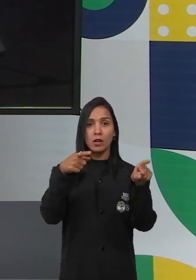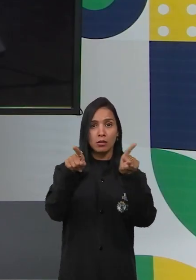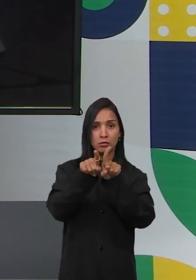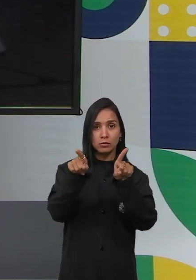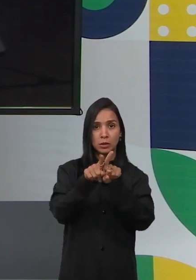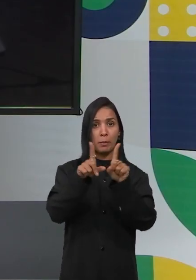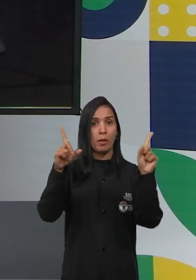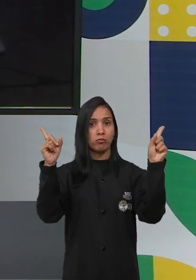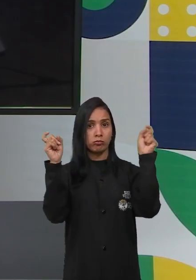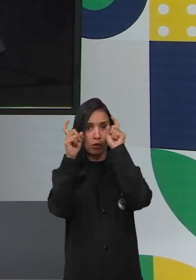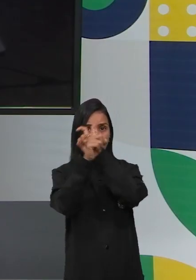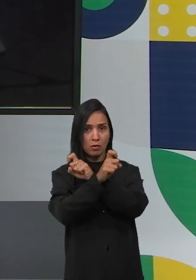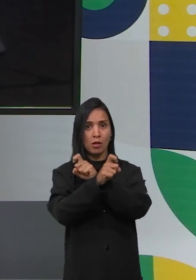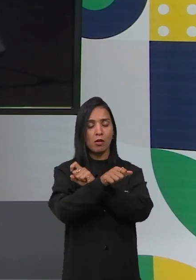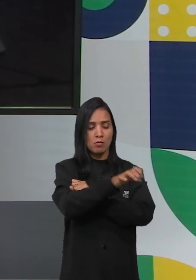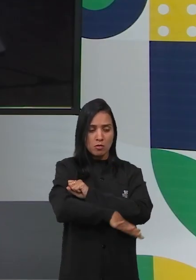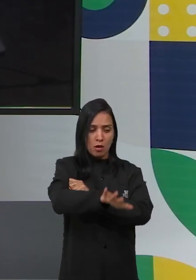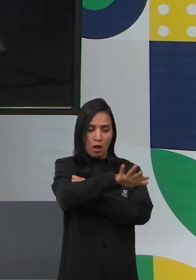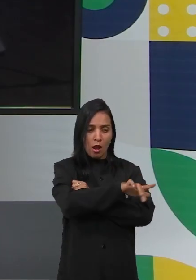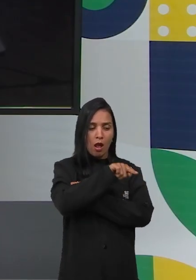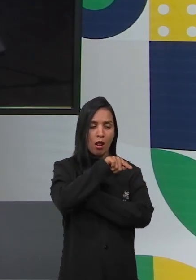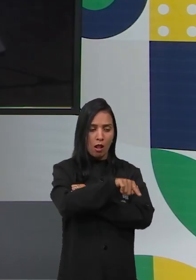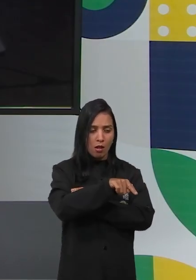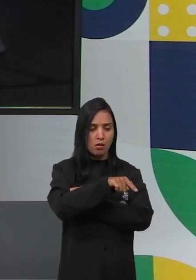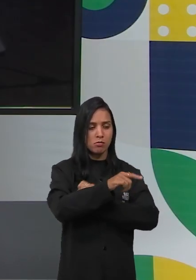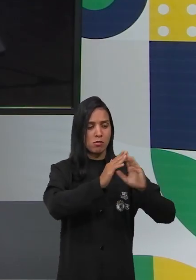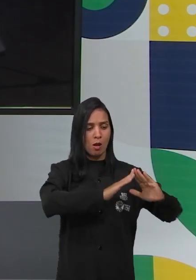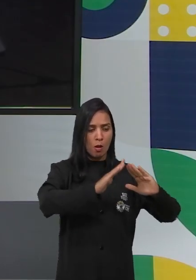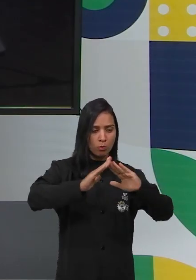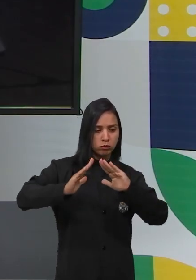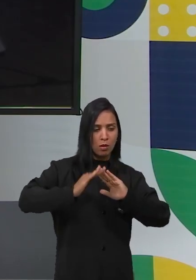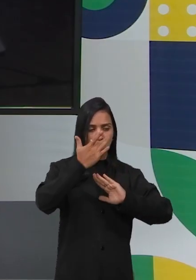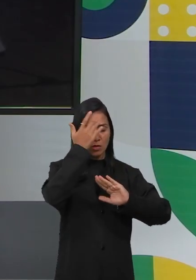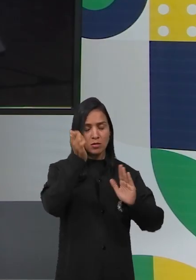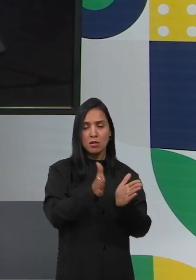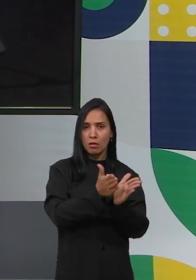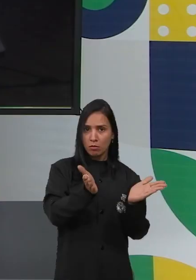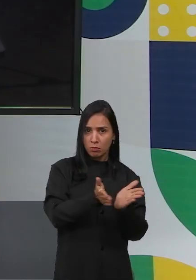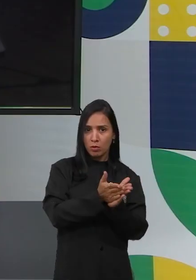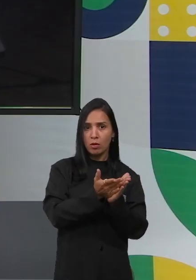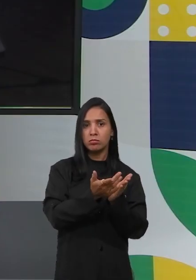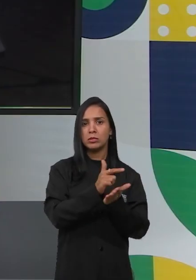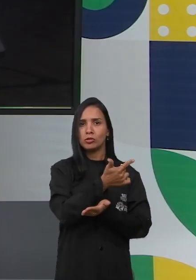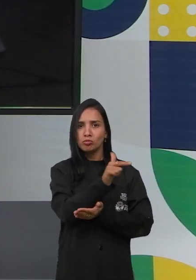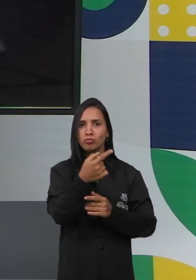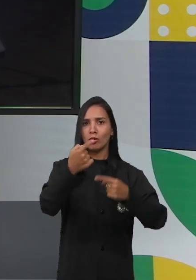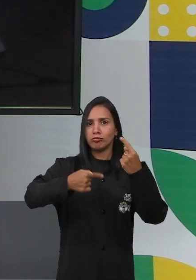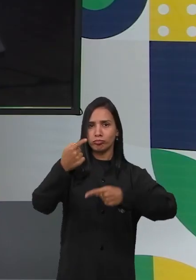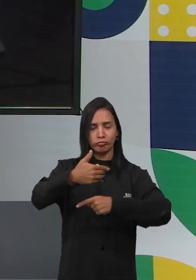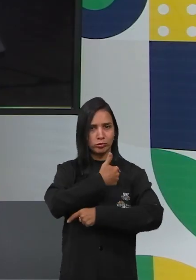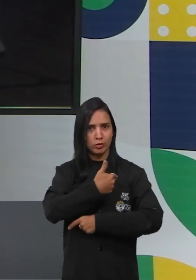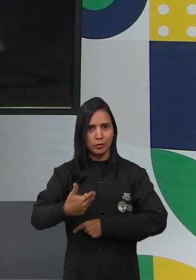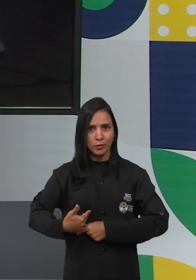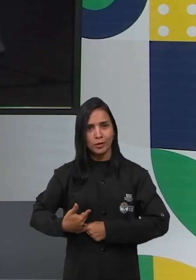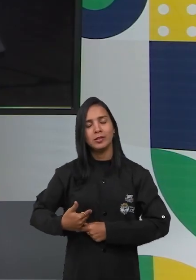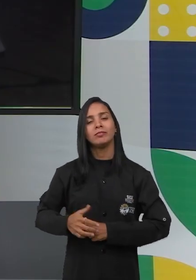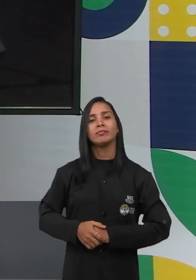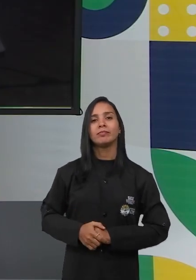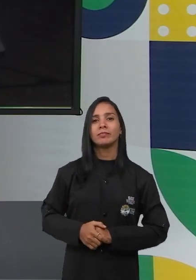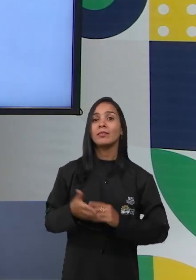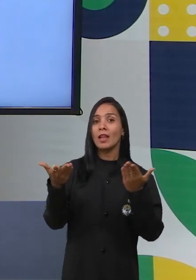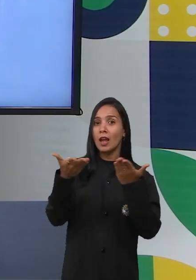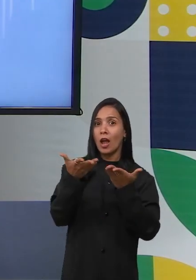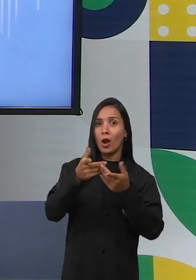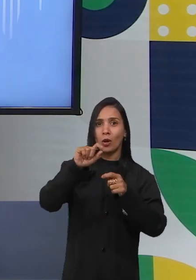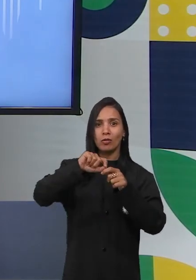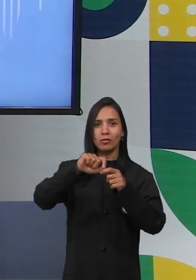na periferia, né, de quem não tem acesso a políticas públicas de qualidade. Agora, gente, vamos para a nossa atividade, para o nosso